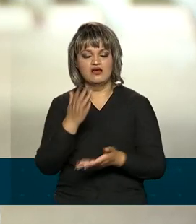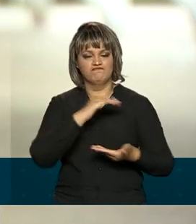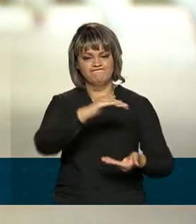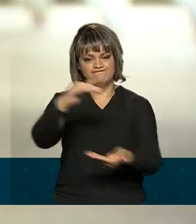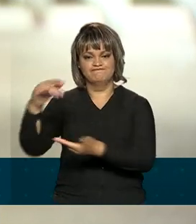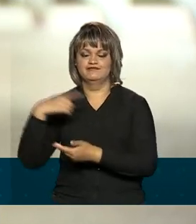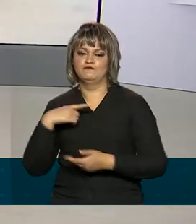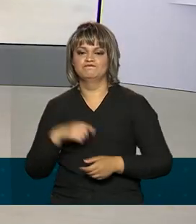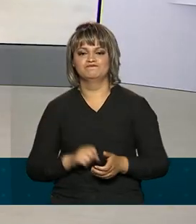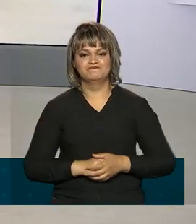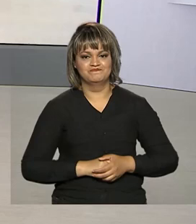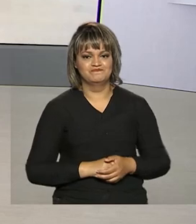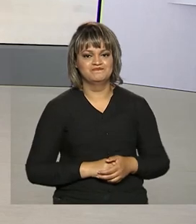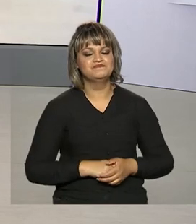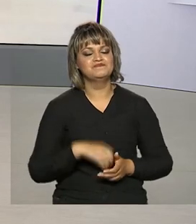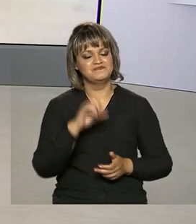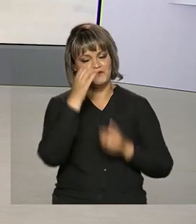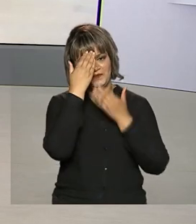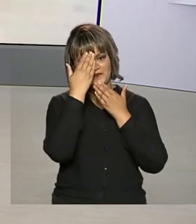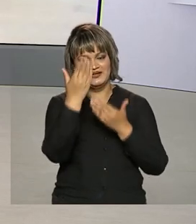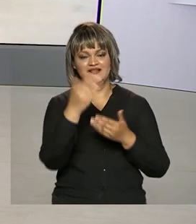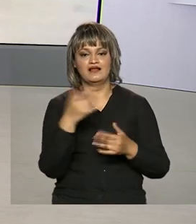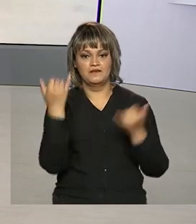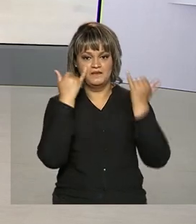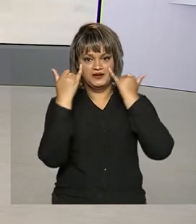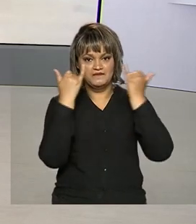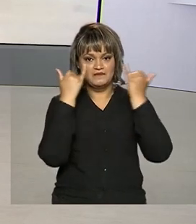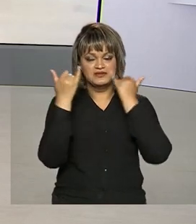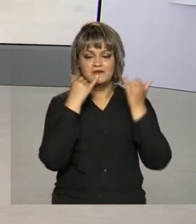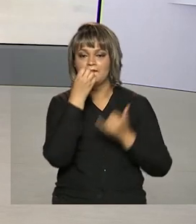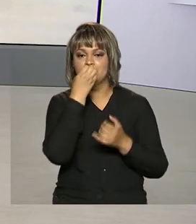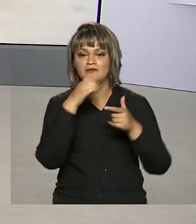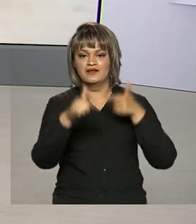Renata, com você. Tá certo, Glauco. Muito obrigada pelas suas informações. Bom trabalho para você.